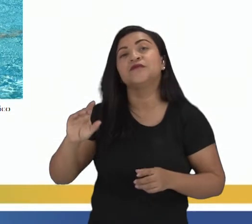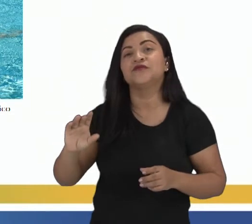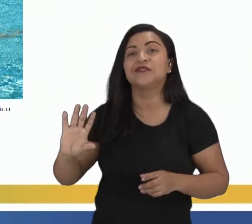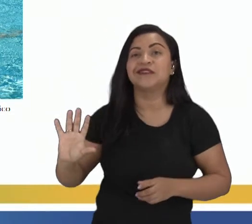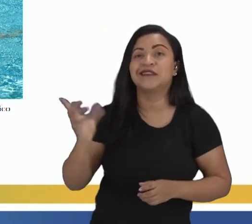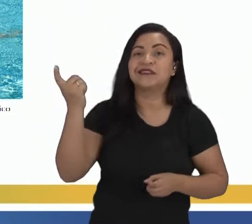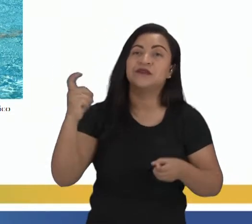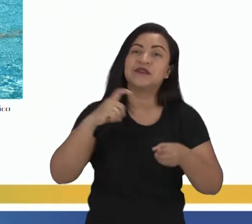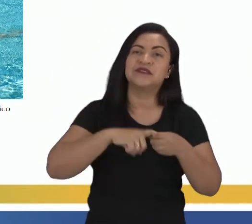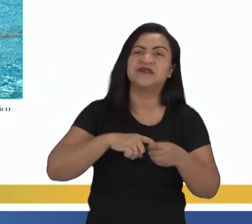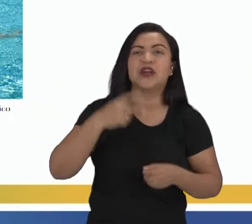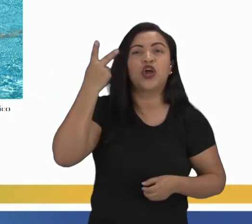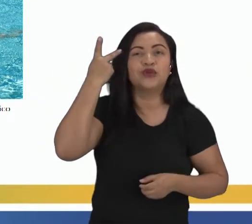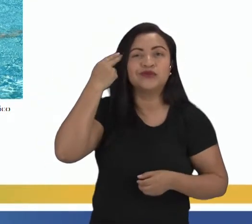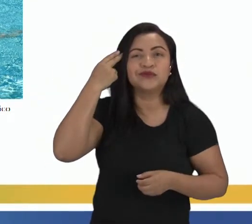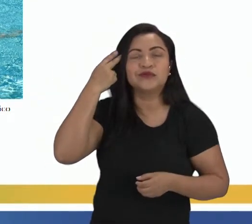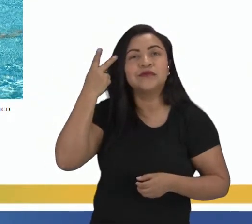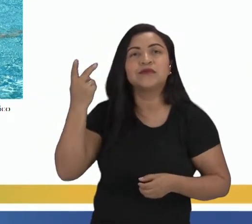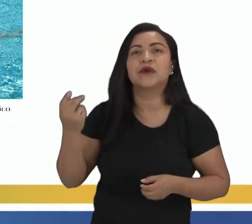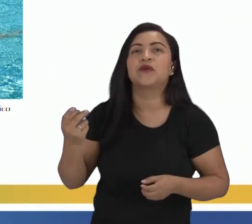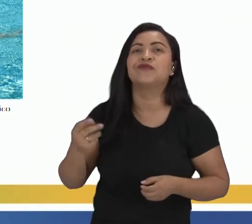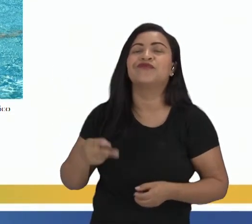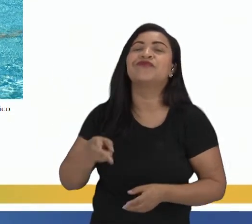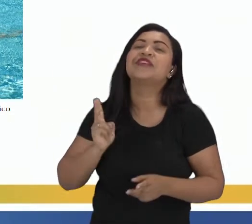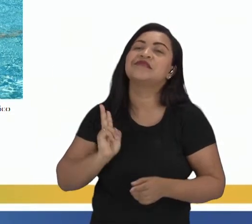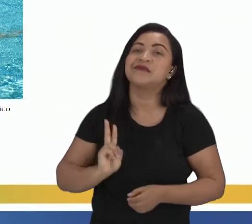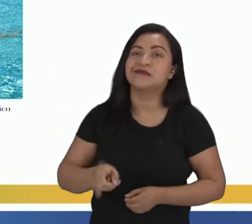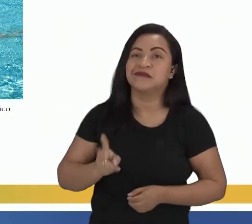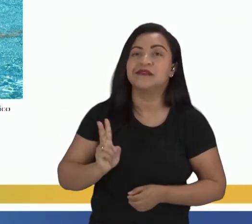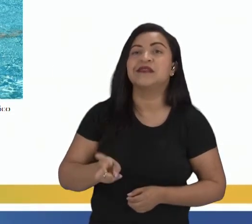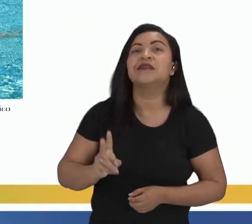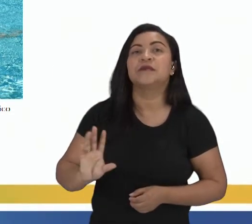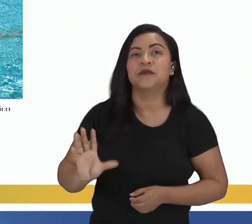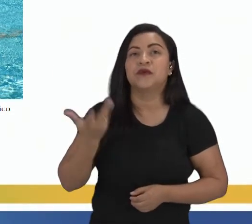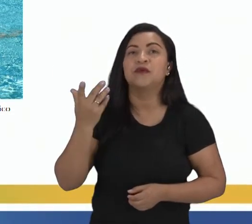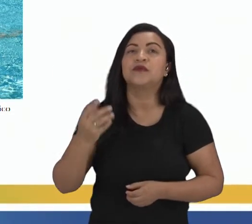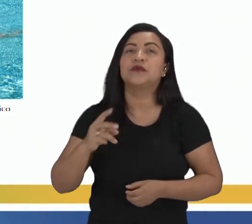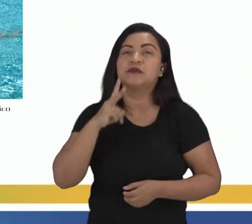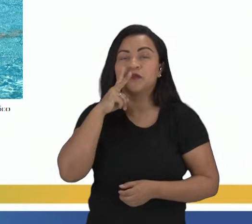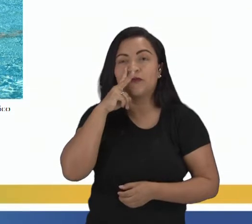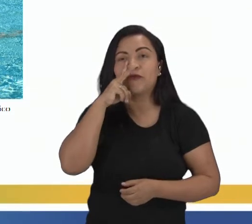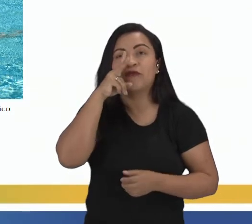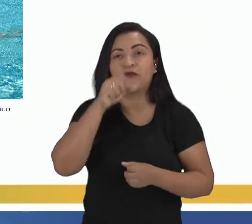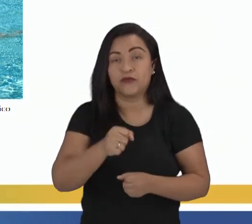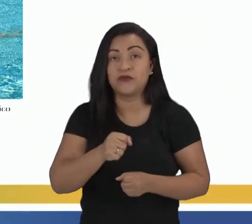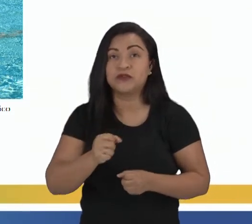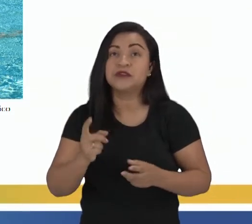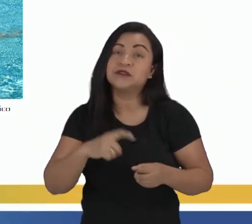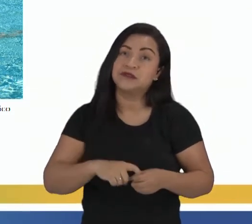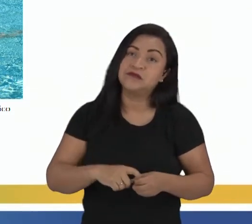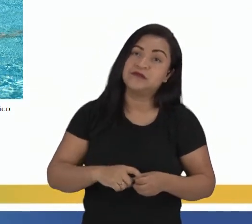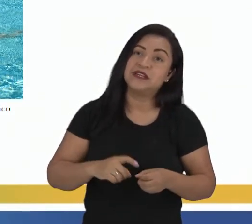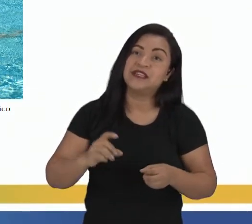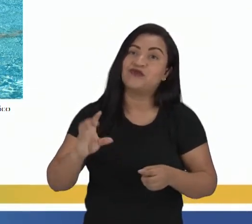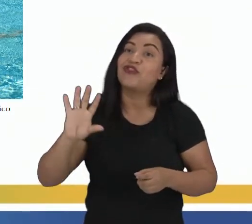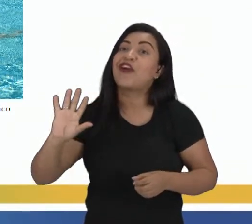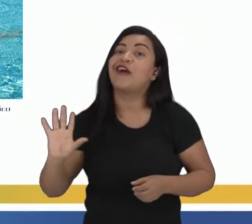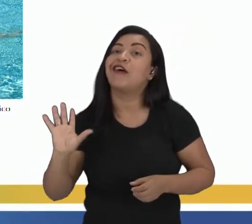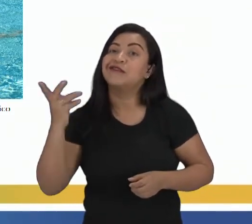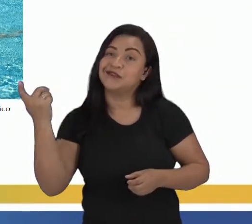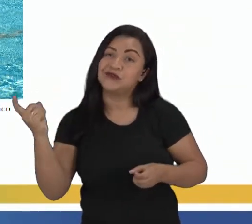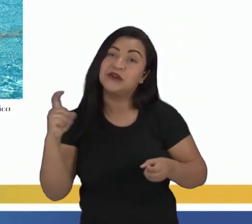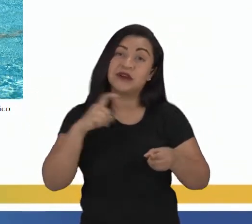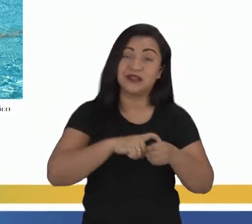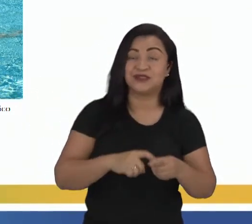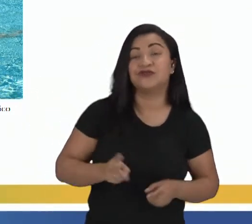muito comuns no nosso cotidiano e ocorrem sempre que temos forças em ação e, portanto, em reação. Temos